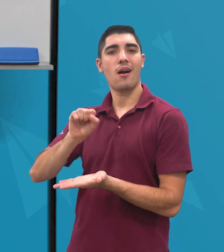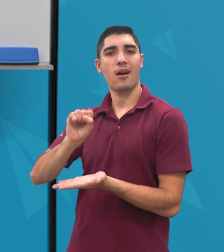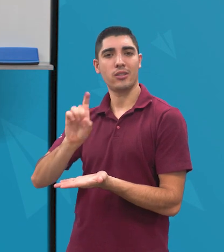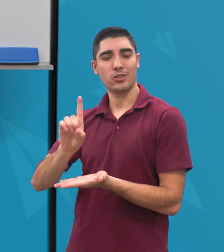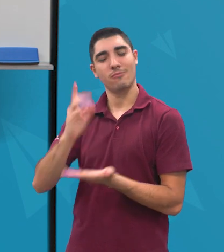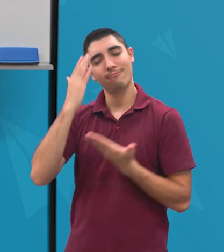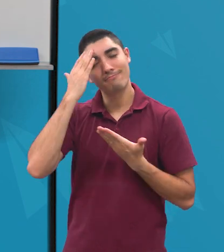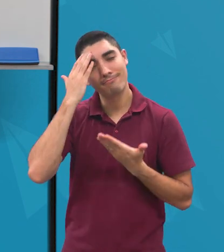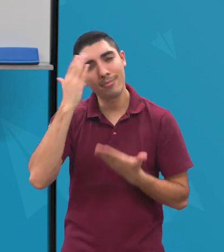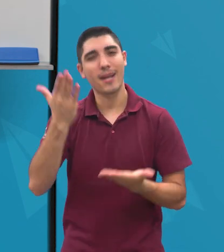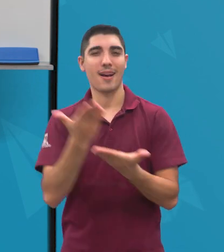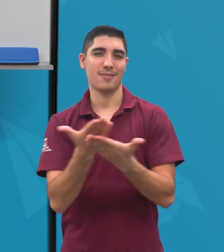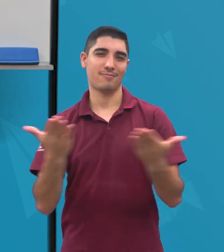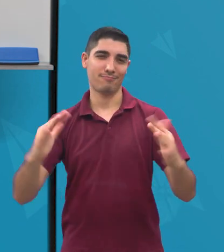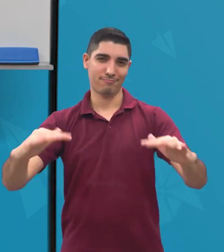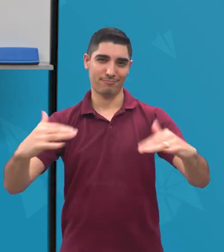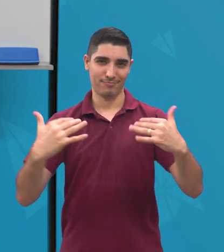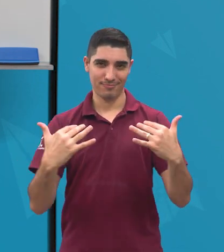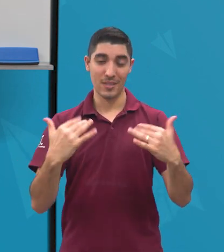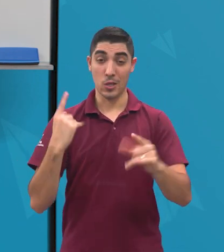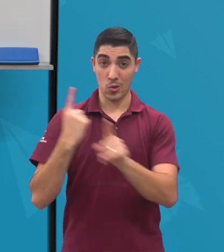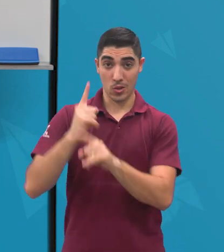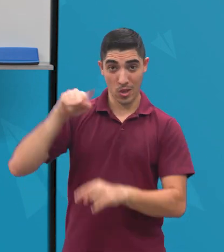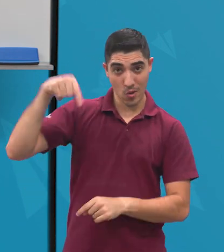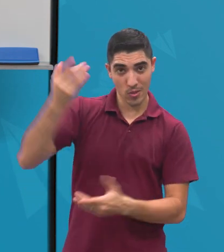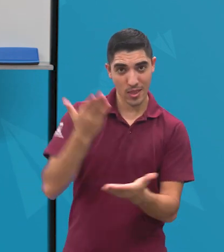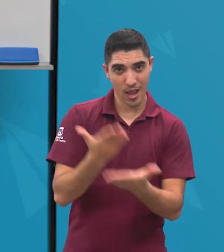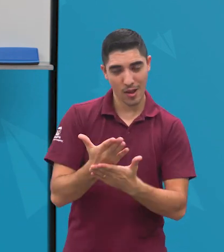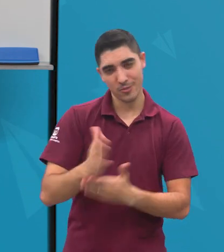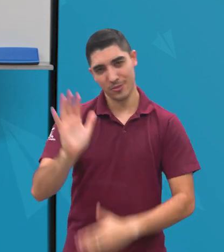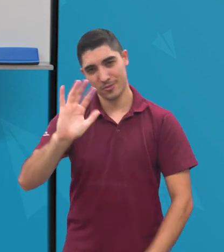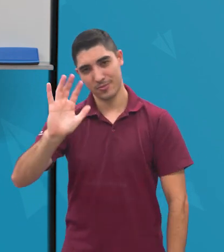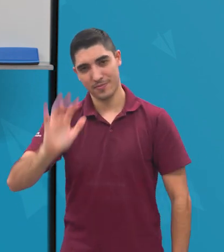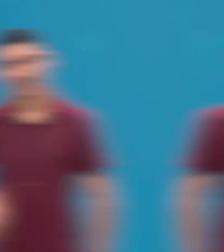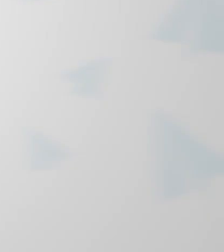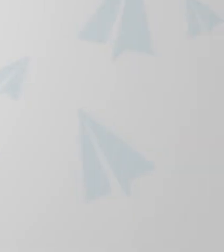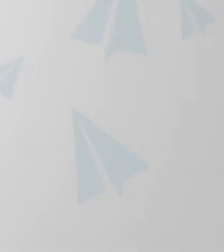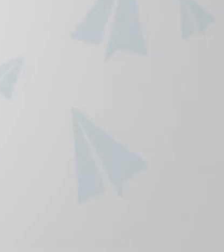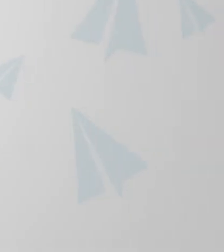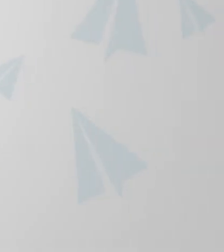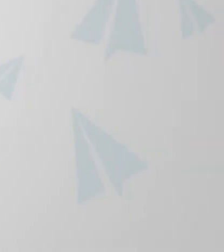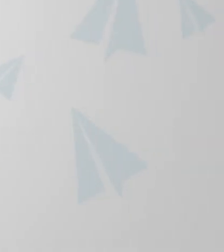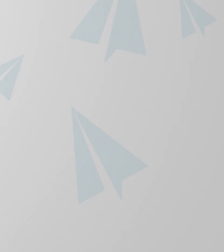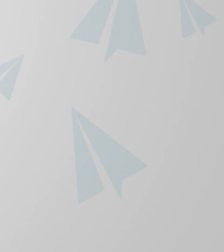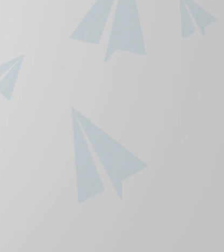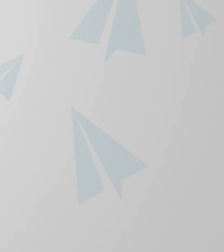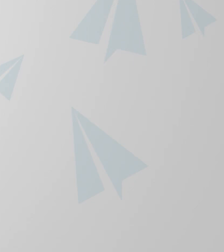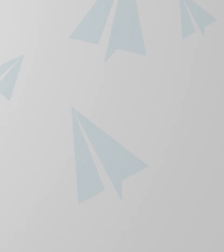Obrigado por essa conversa, a gente se vê na próxima, até mais.